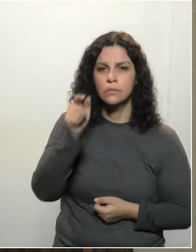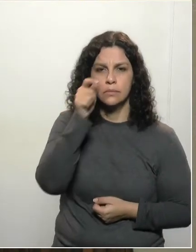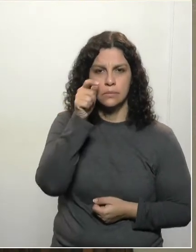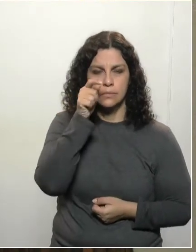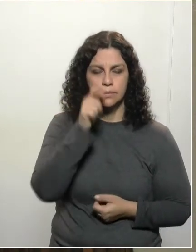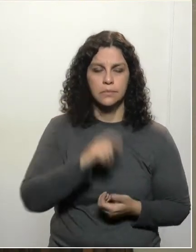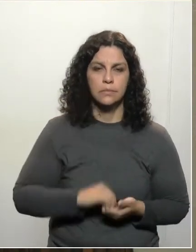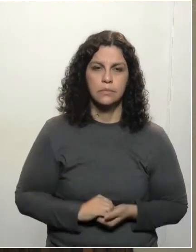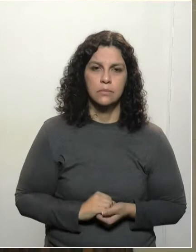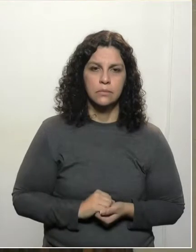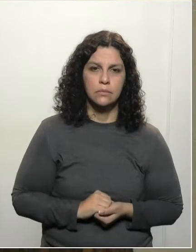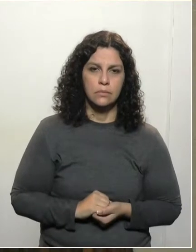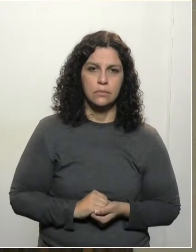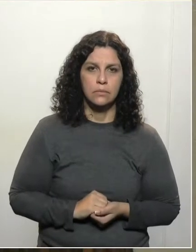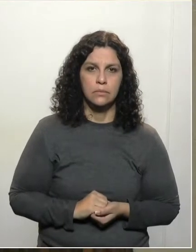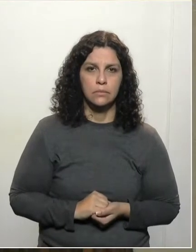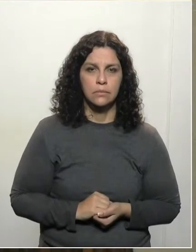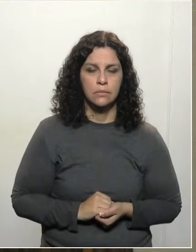Nelson Justus.